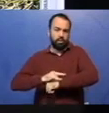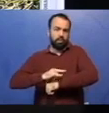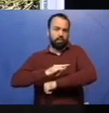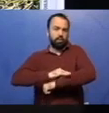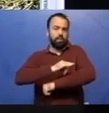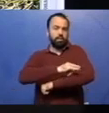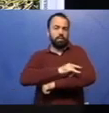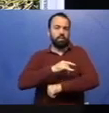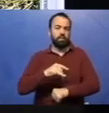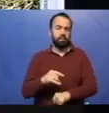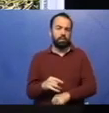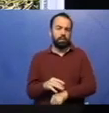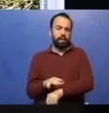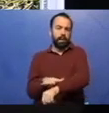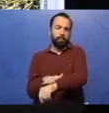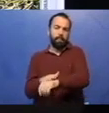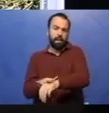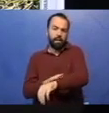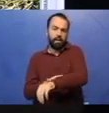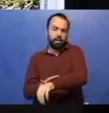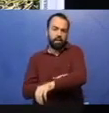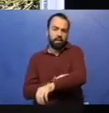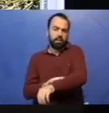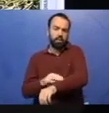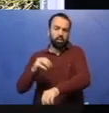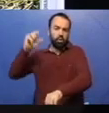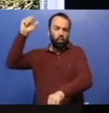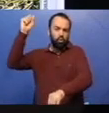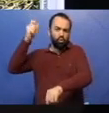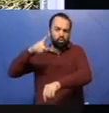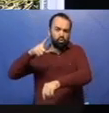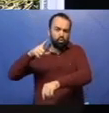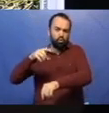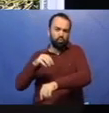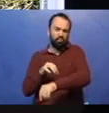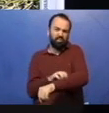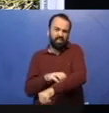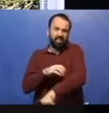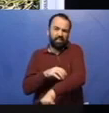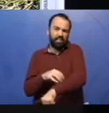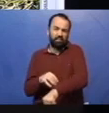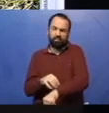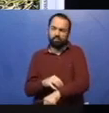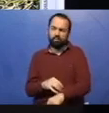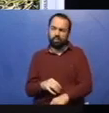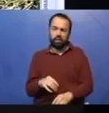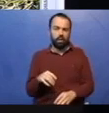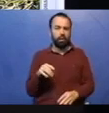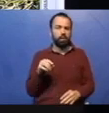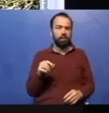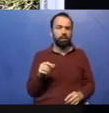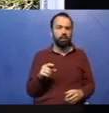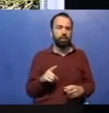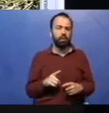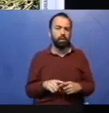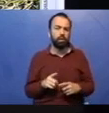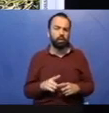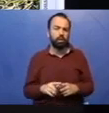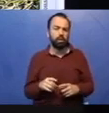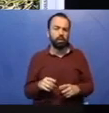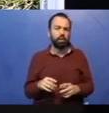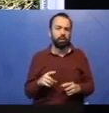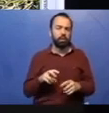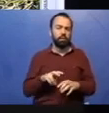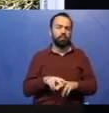pele sensível ao calor, tá? Ao sol. Por isso, eles costumam se esconder em